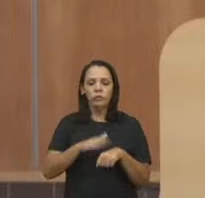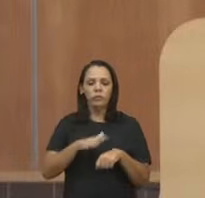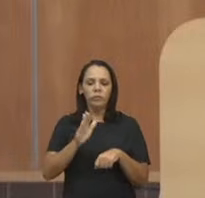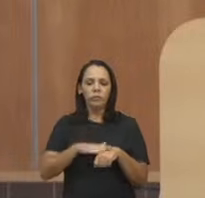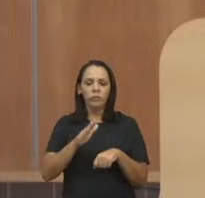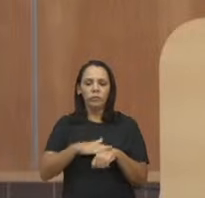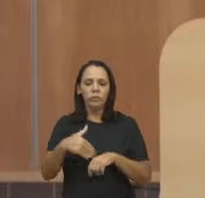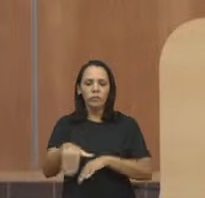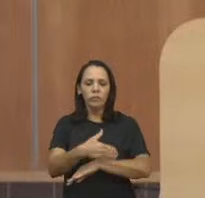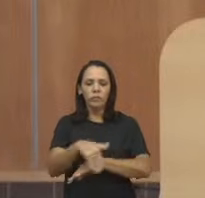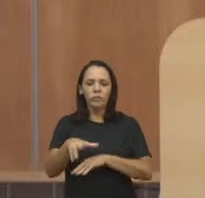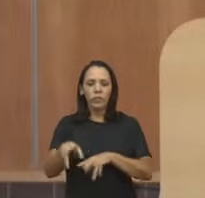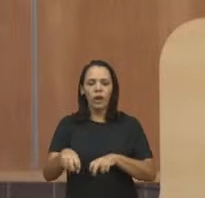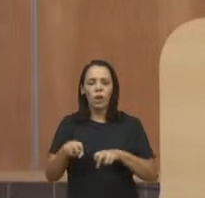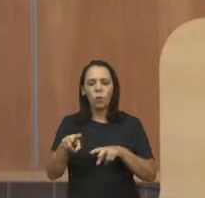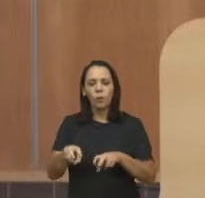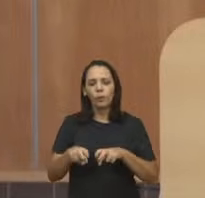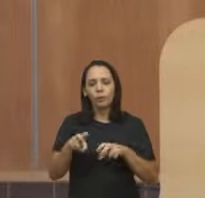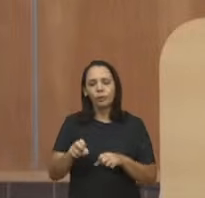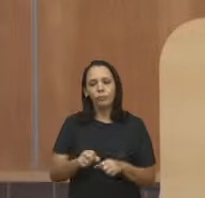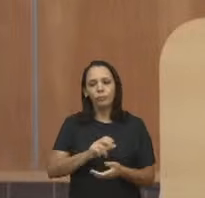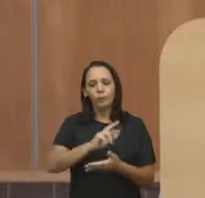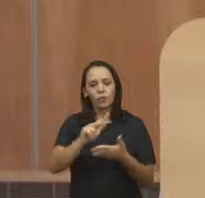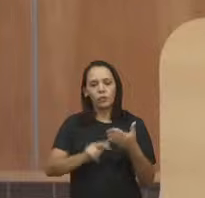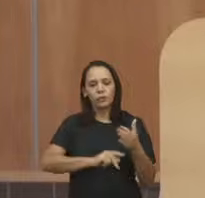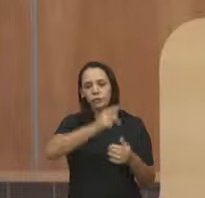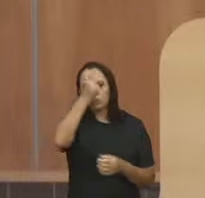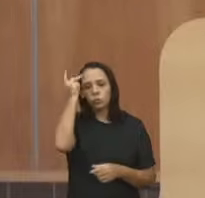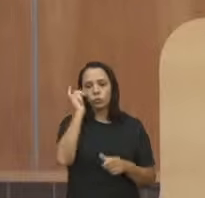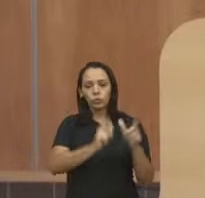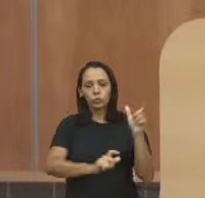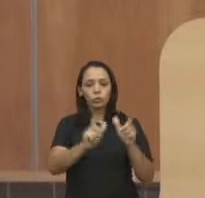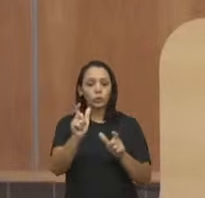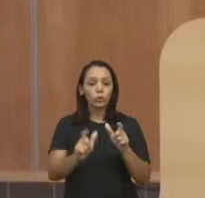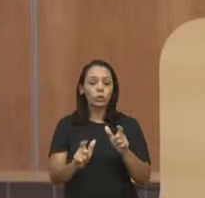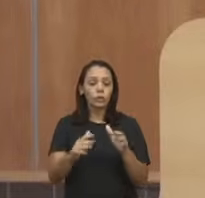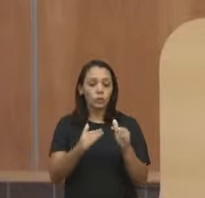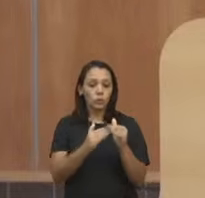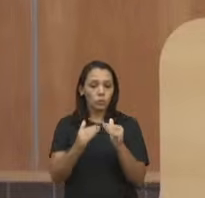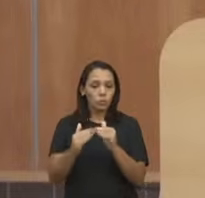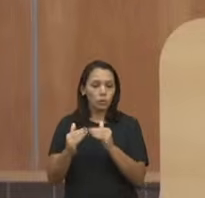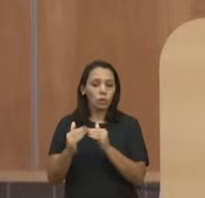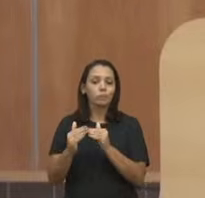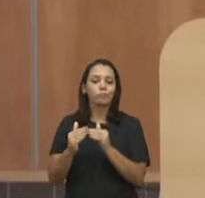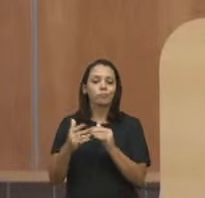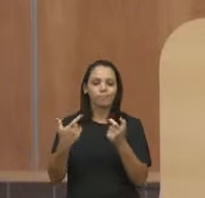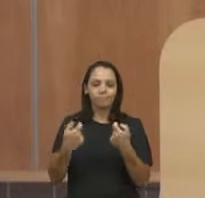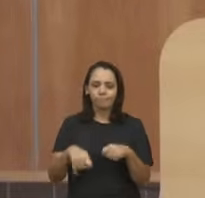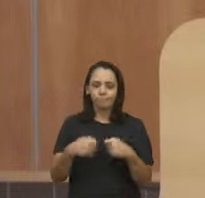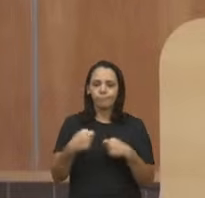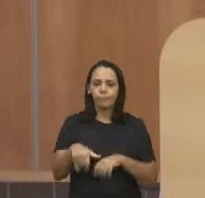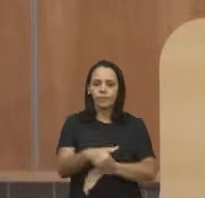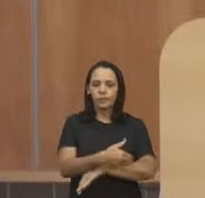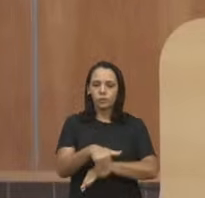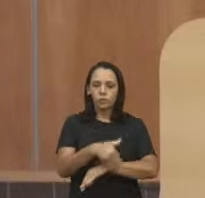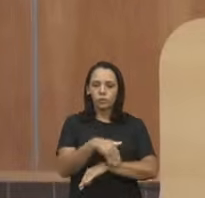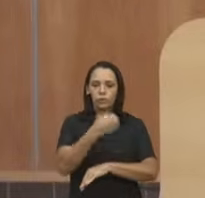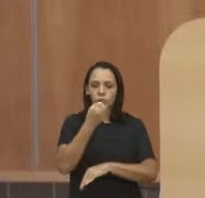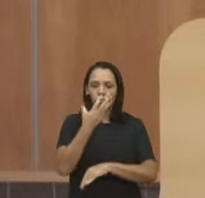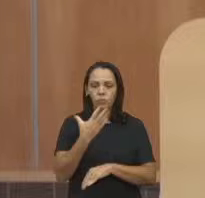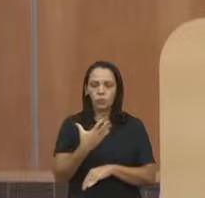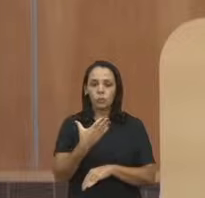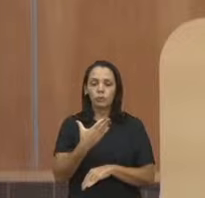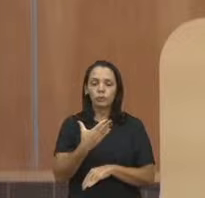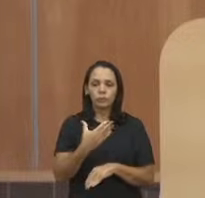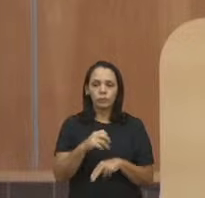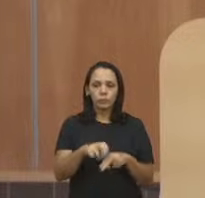as estradas rurais. Dezenas e dezenas de pessoas que moram na estrada rural, o que eles precisam é de estrada boa. E é nesse aspecto que